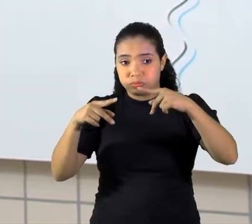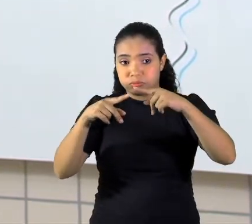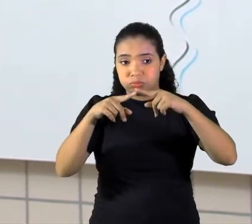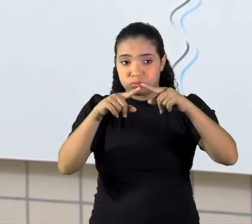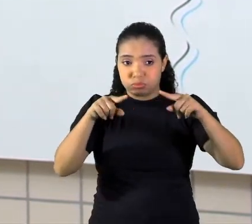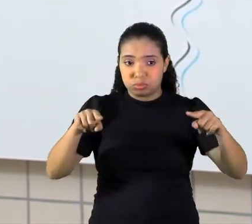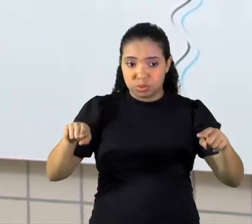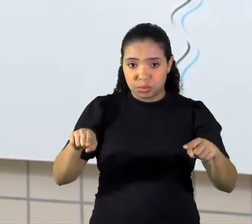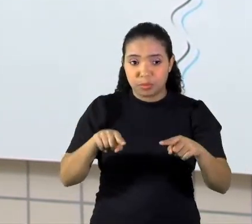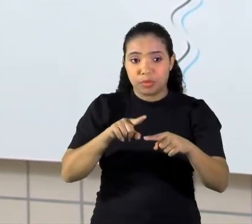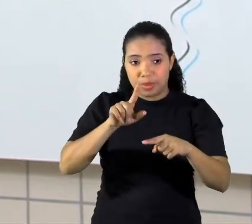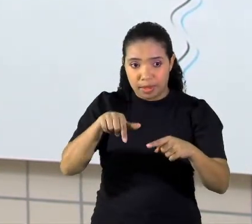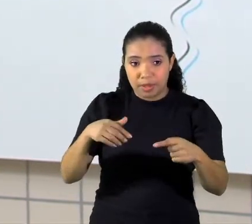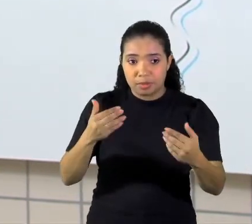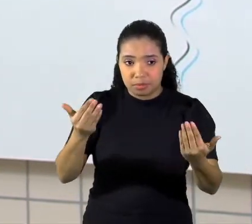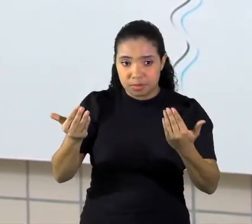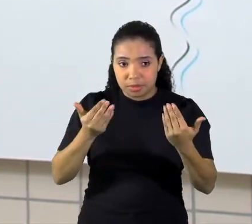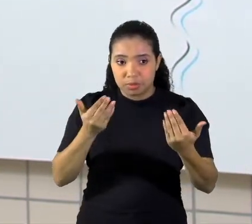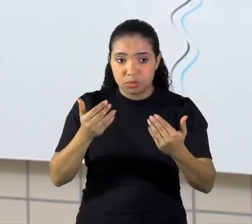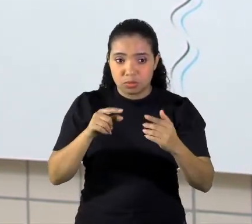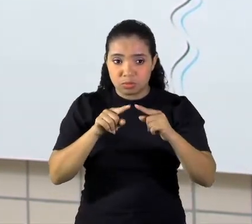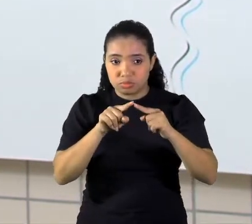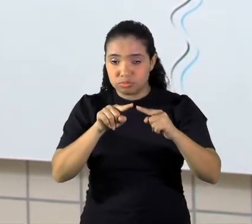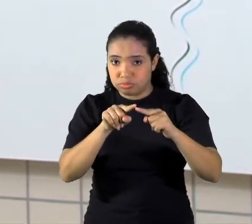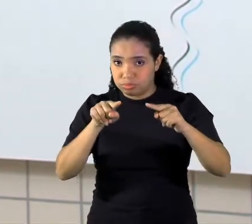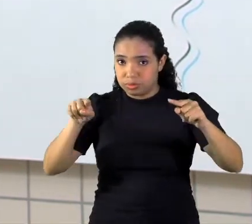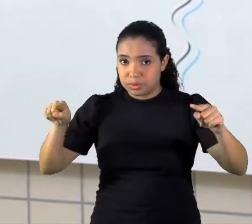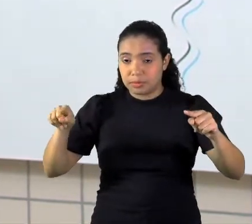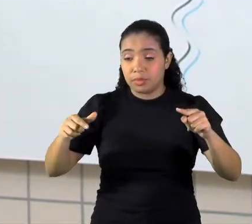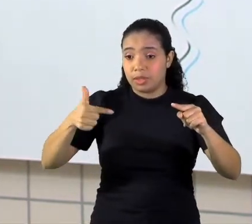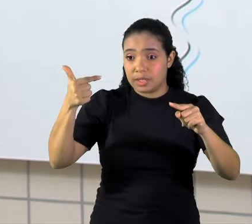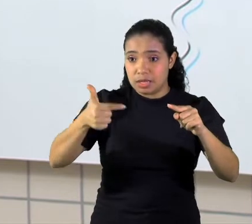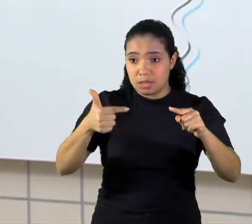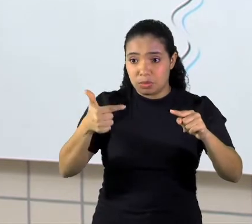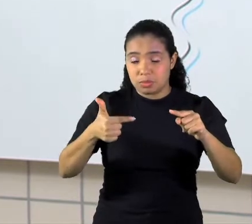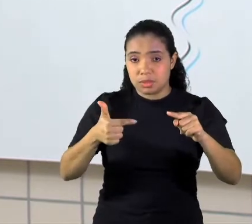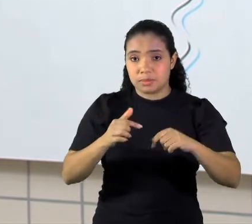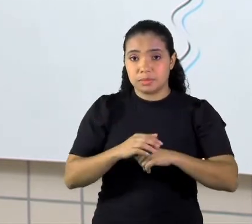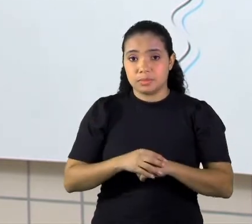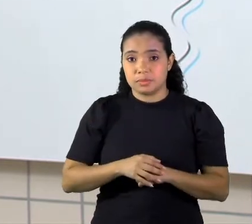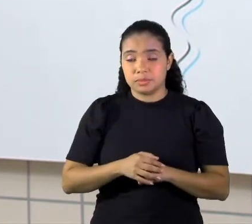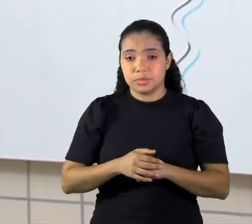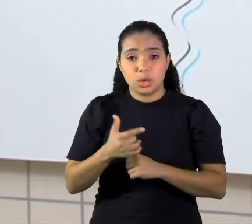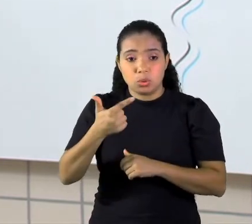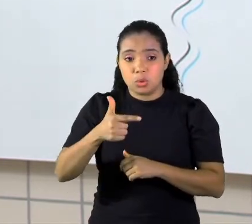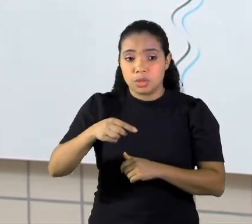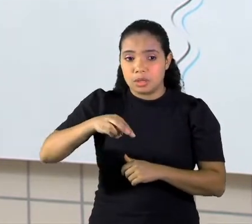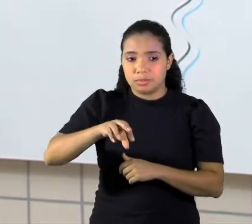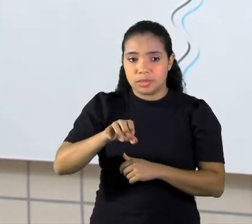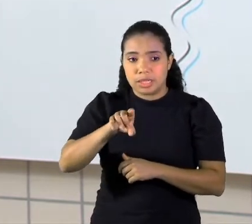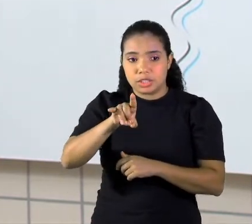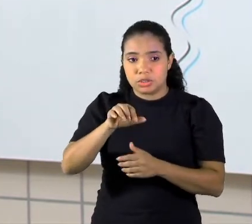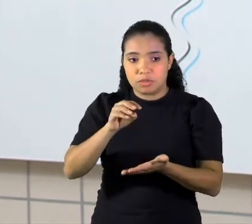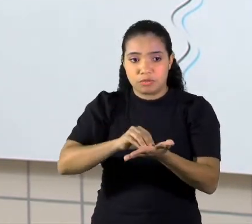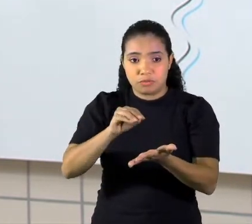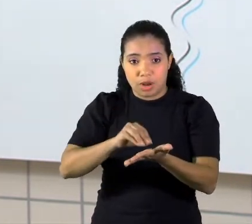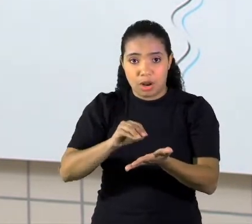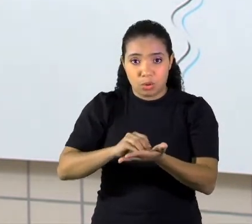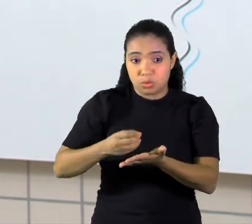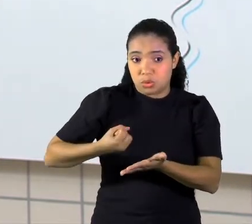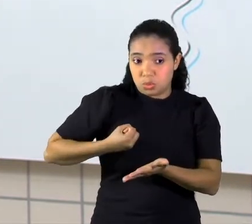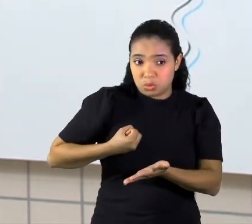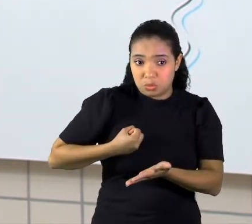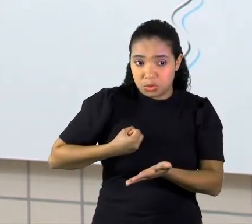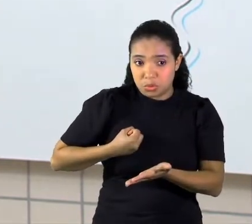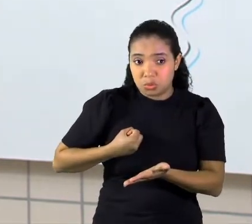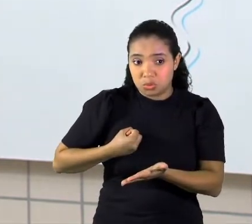isso. Bom, primeira coisa que eu anotei. Segunda, eu não tenho essa medida, mas eu tenho ela toda, e